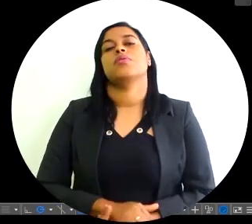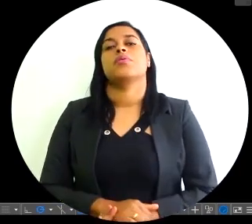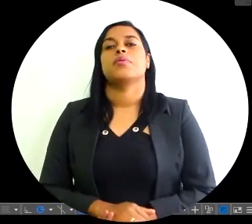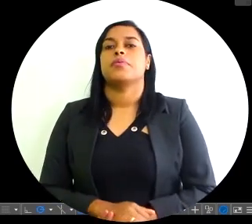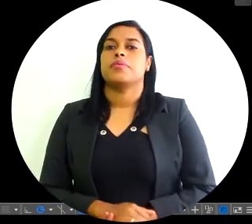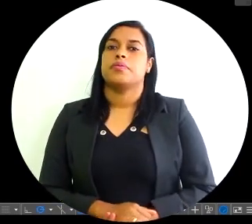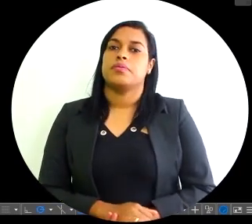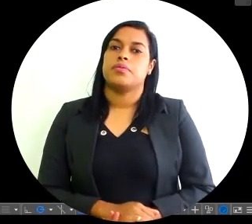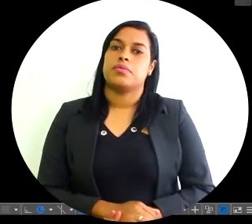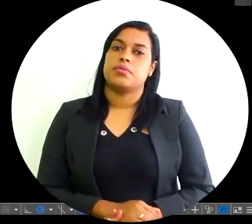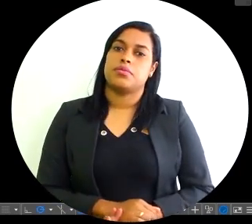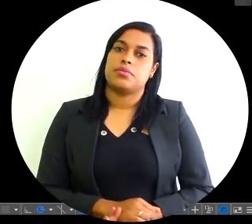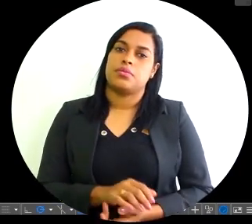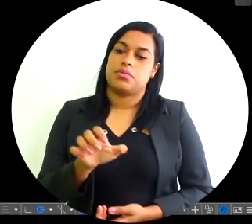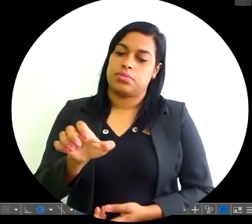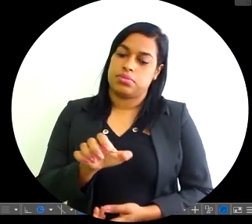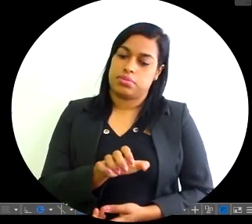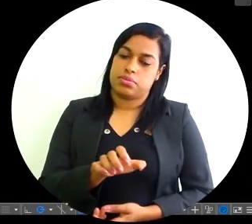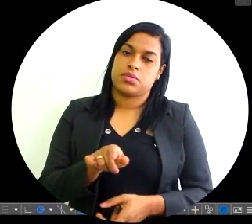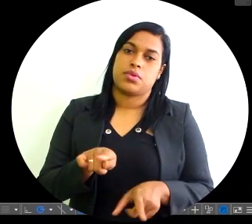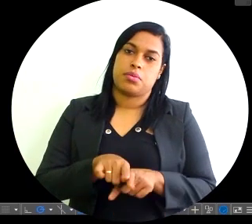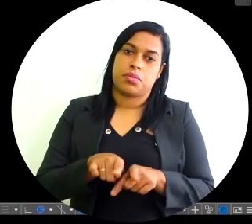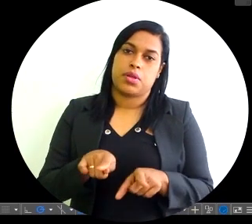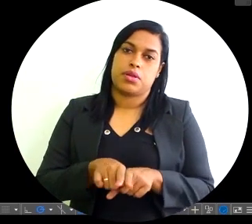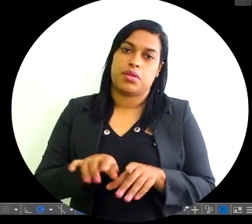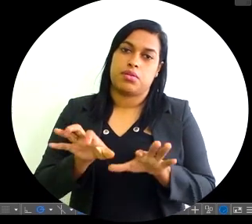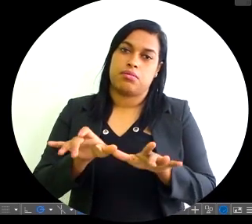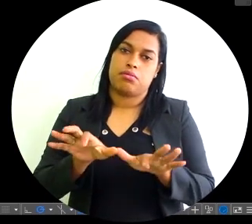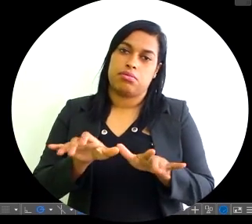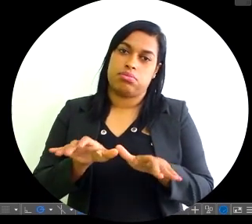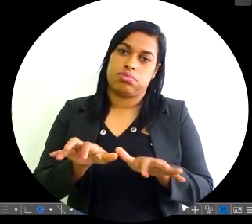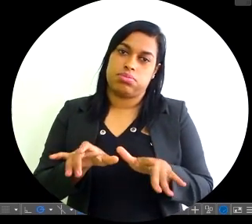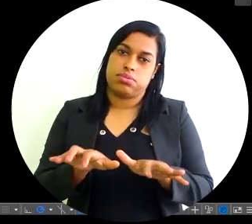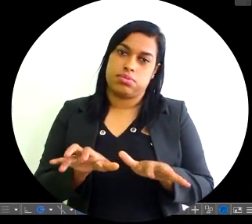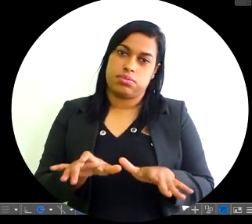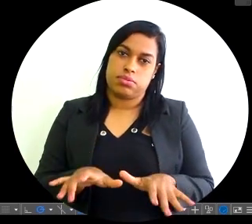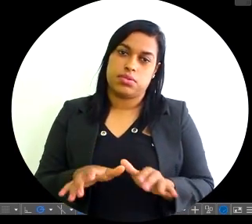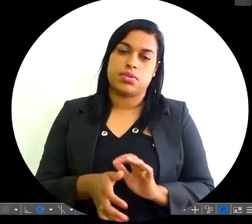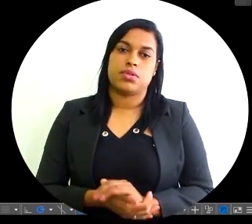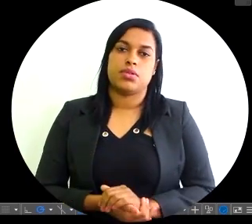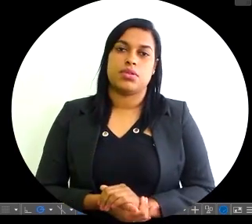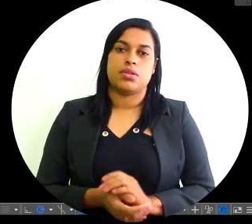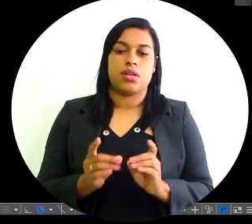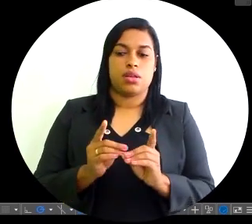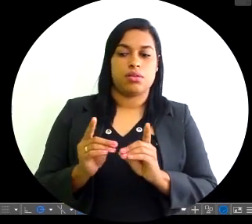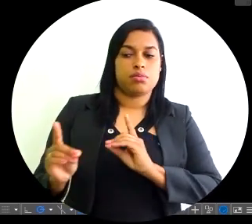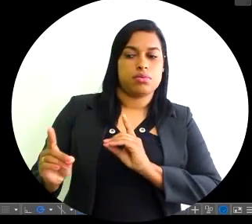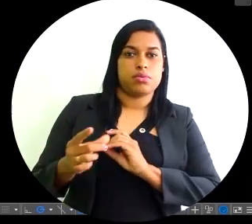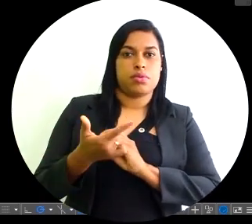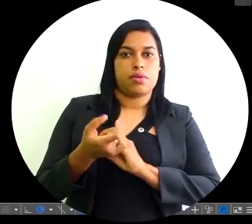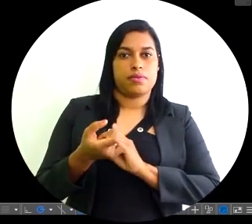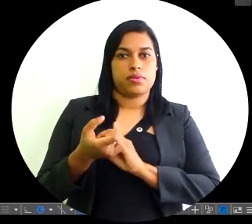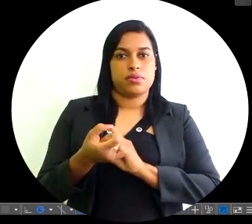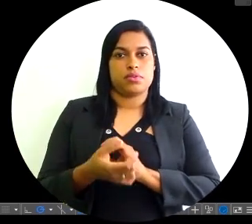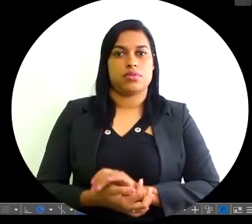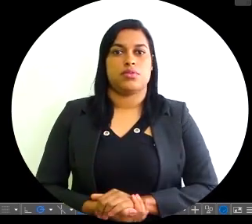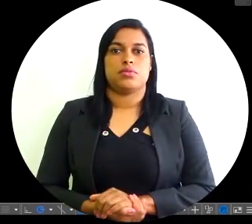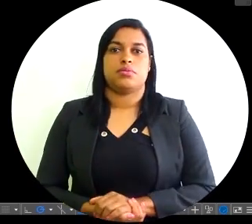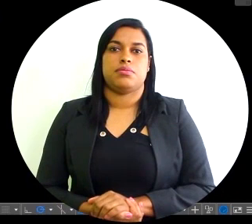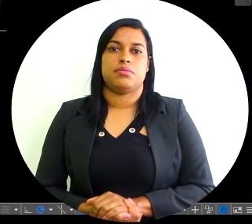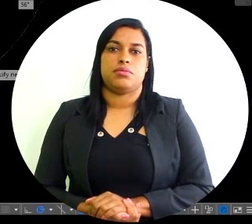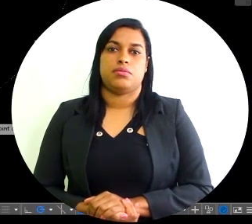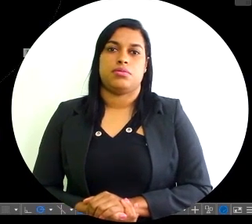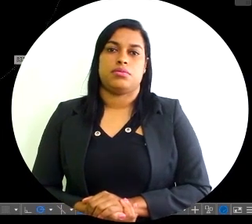Então, eu clico no primeiro ponto, posiciono o mouse e digito a distância,